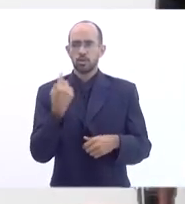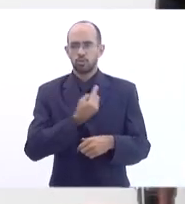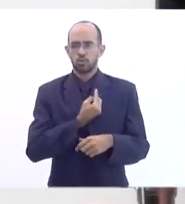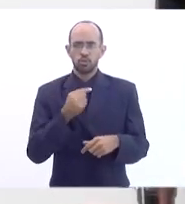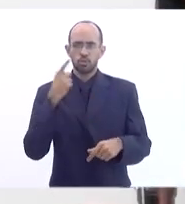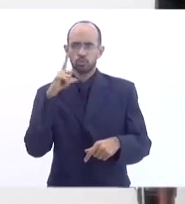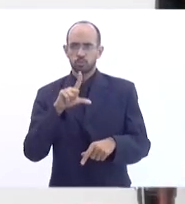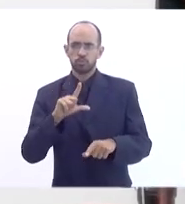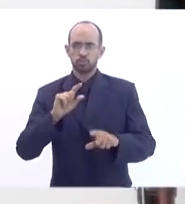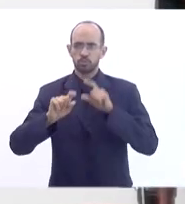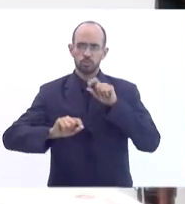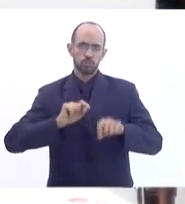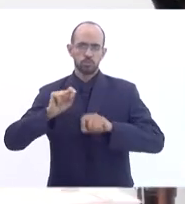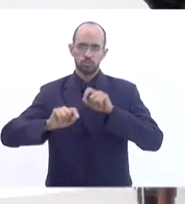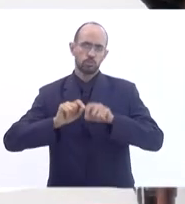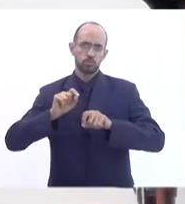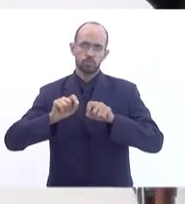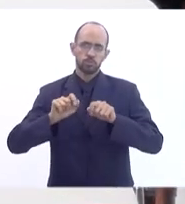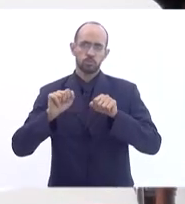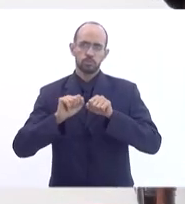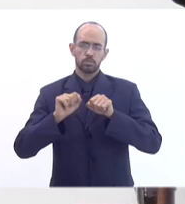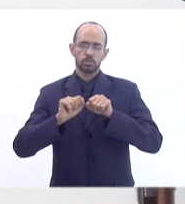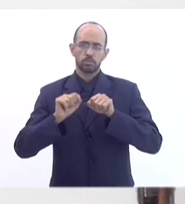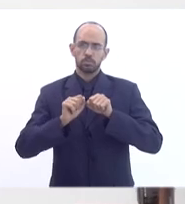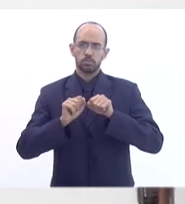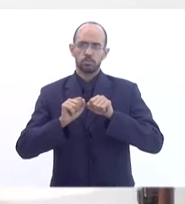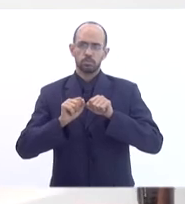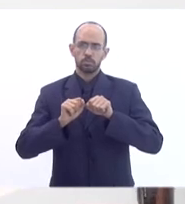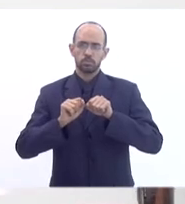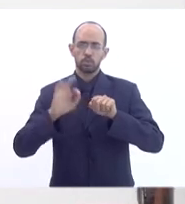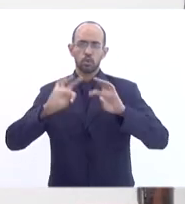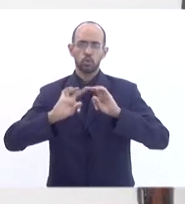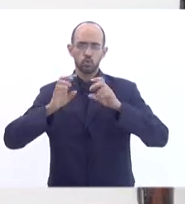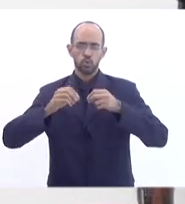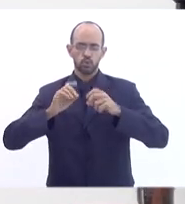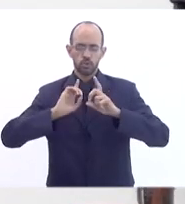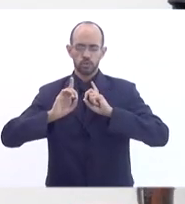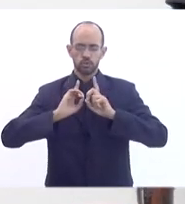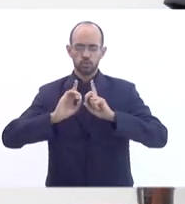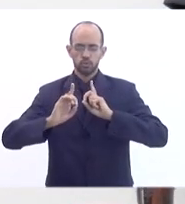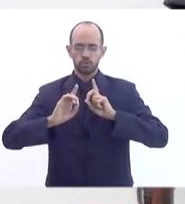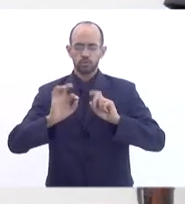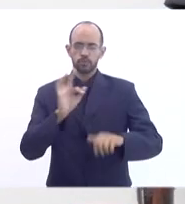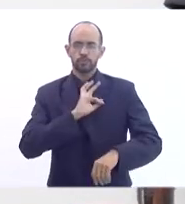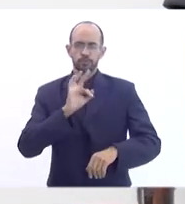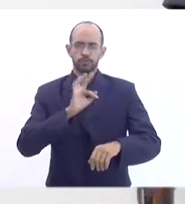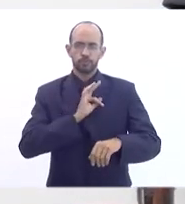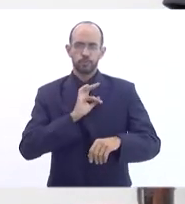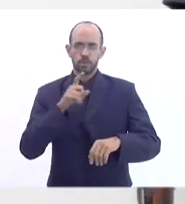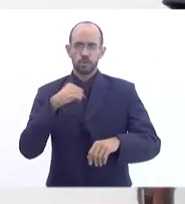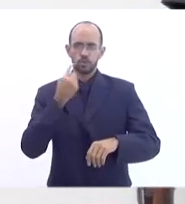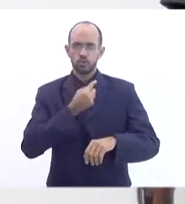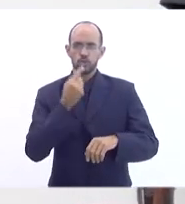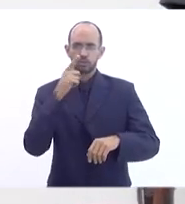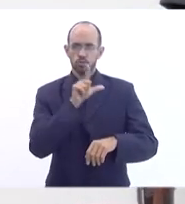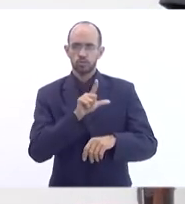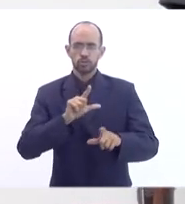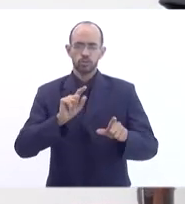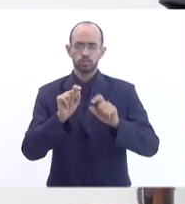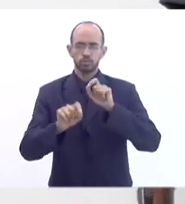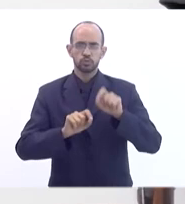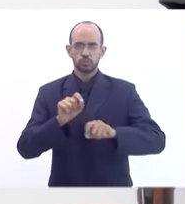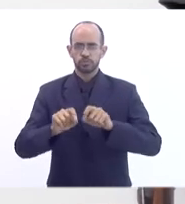possa trazer à colação no que já vem sendo discutido com a polícia militar e a gente possa dar um novo rumo